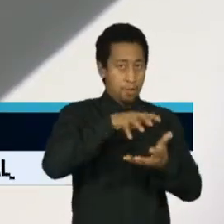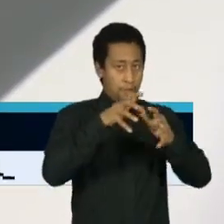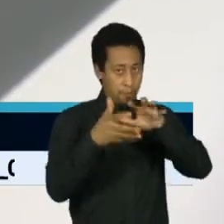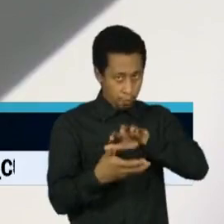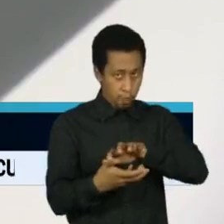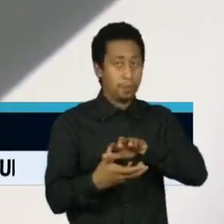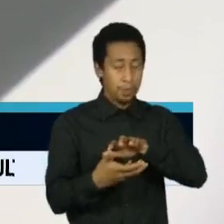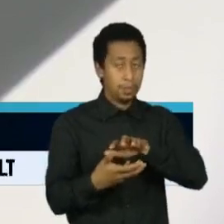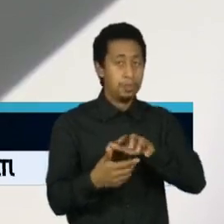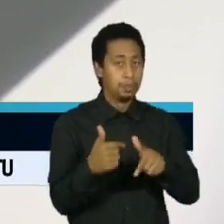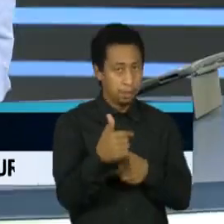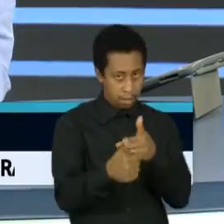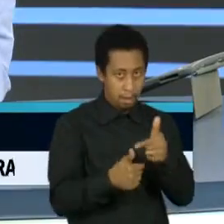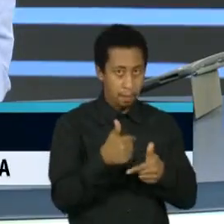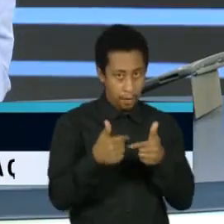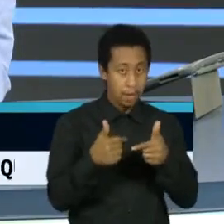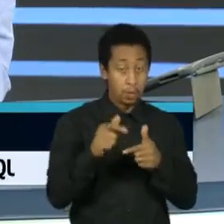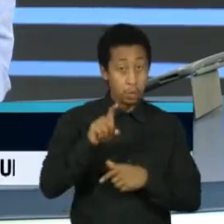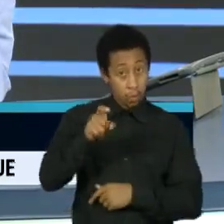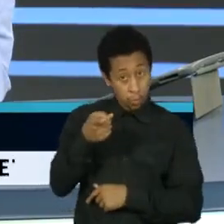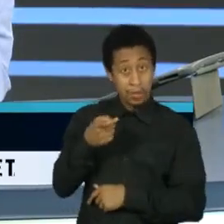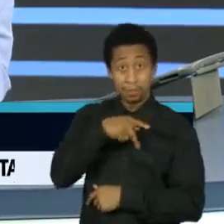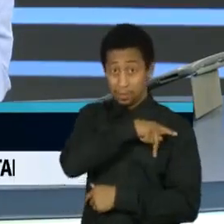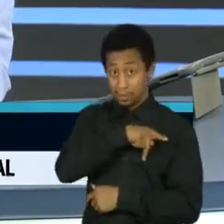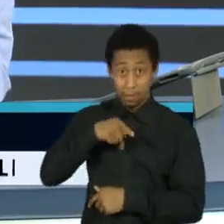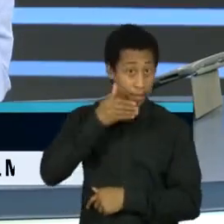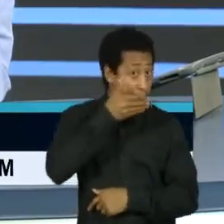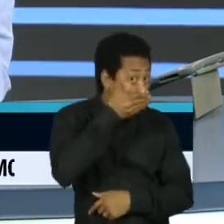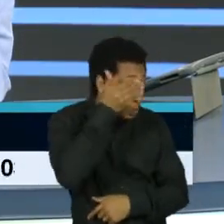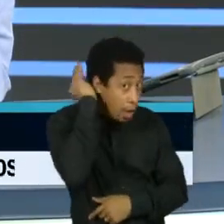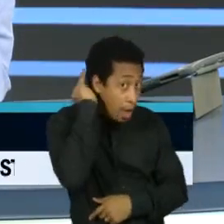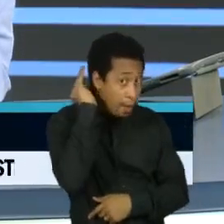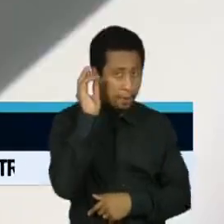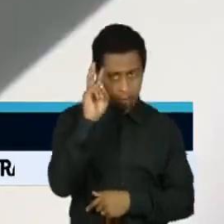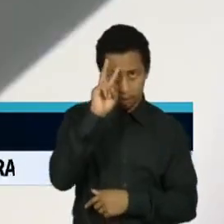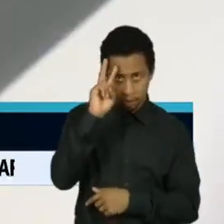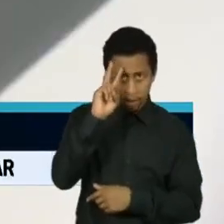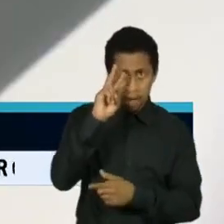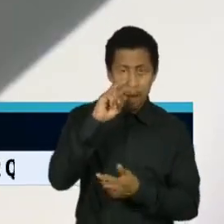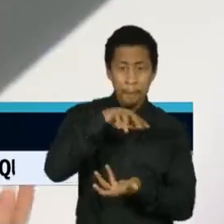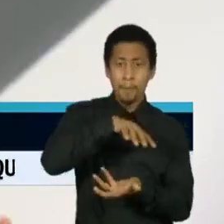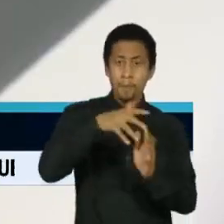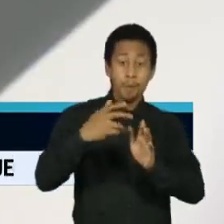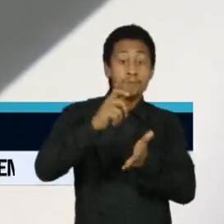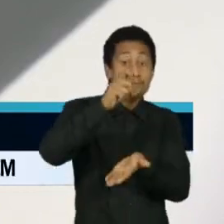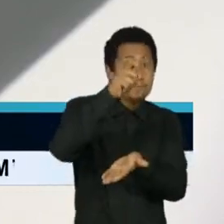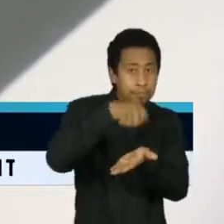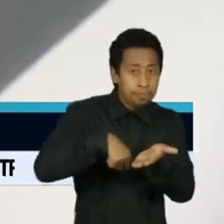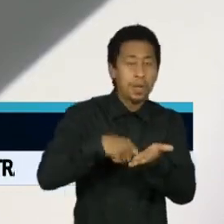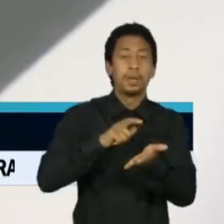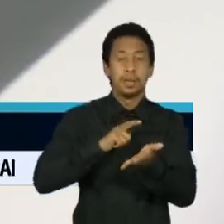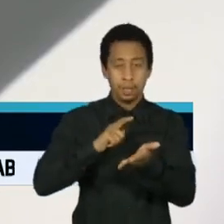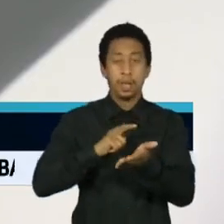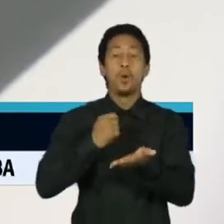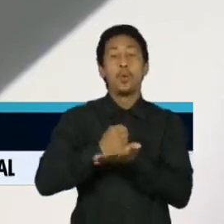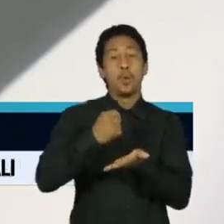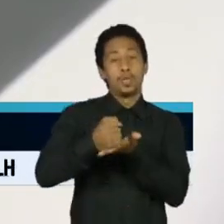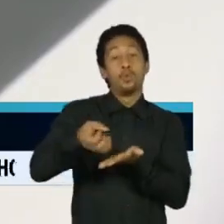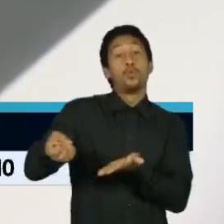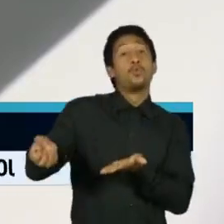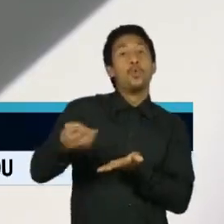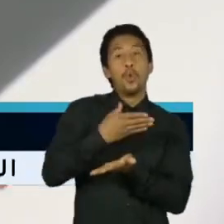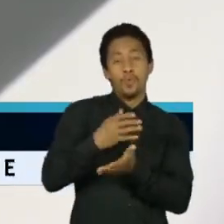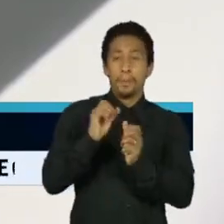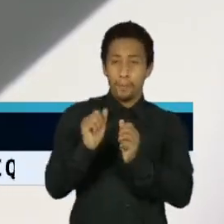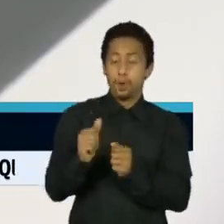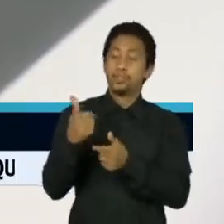Temer, que também teve essa promessa, que teve ali o contrato intermitente, etc., a gente não teve uma... Tudo bem,